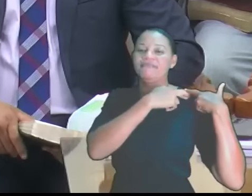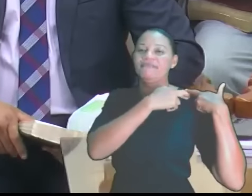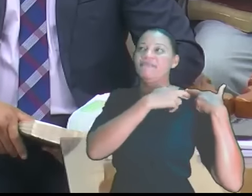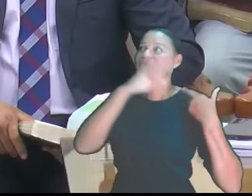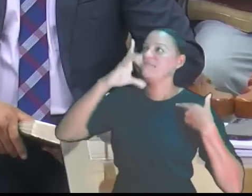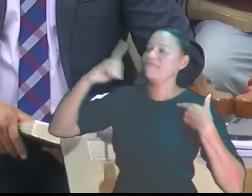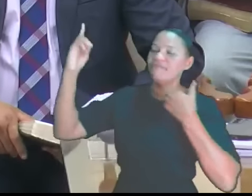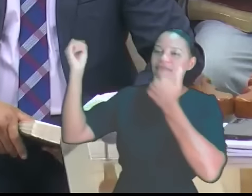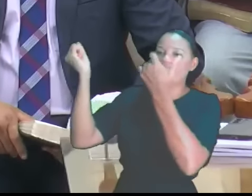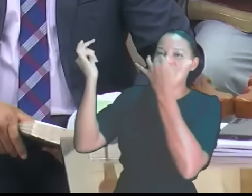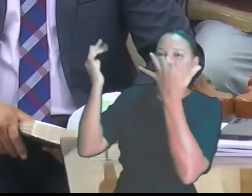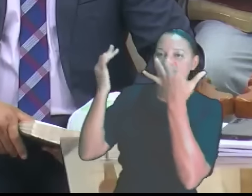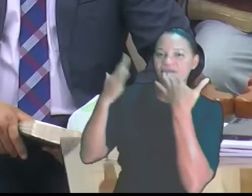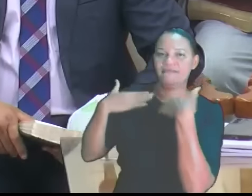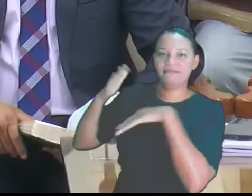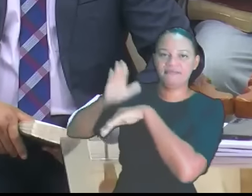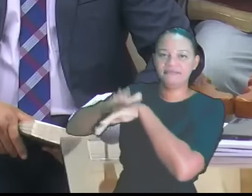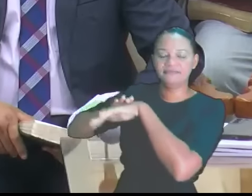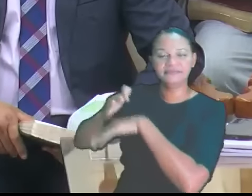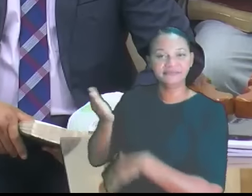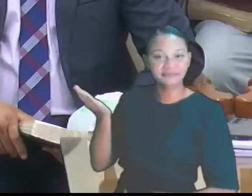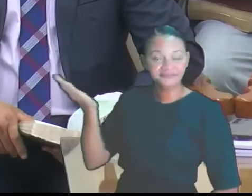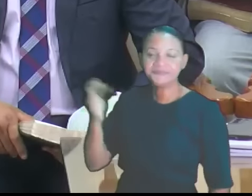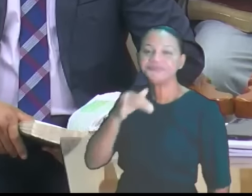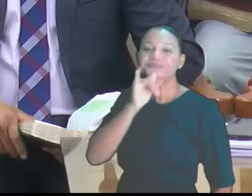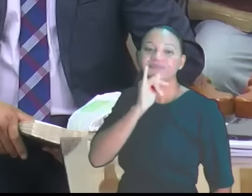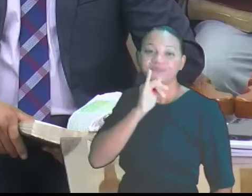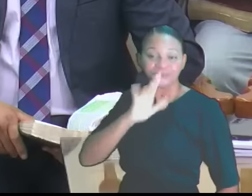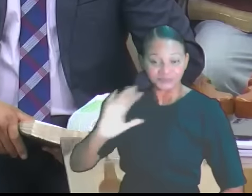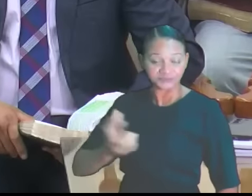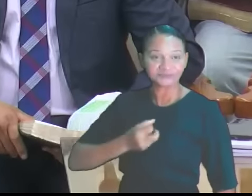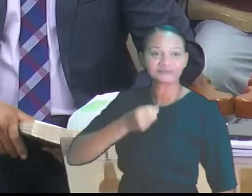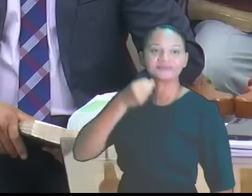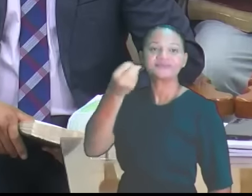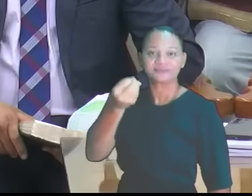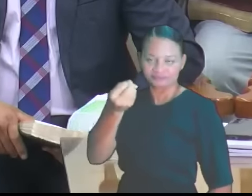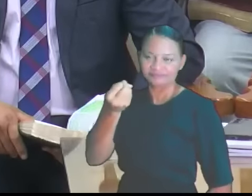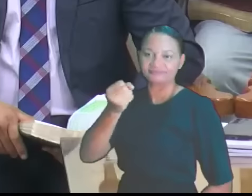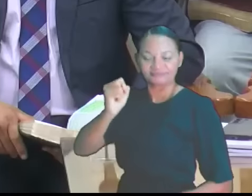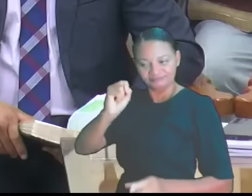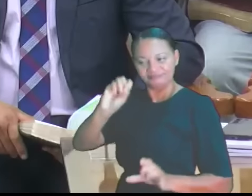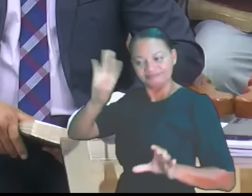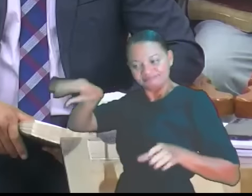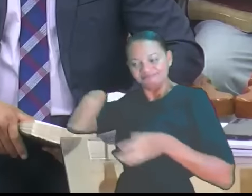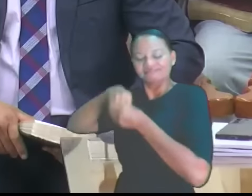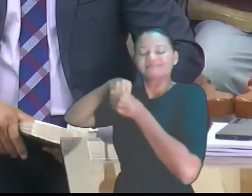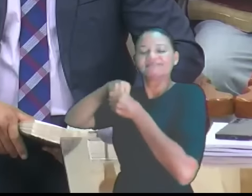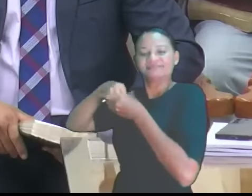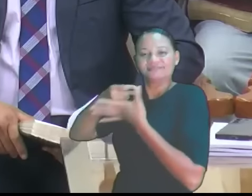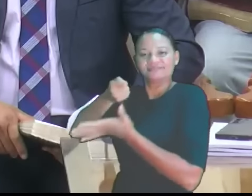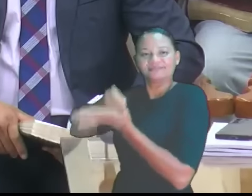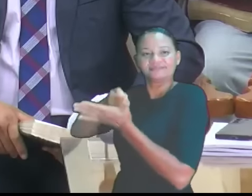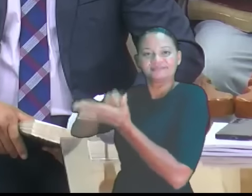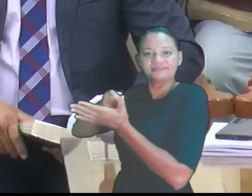Deus pudesse fazer a dele. Por exemplo, a salvação. A salvação está dentro da vontade condicional, irmão.